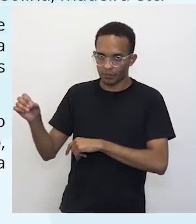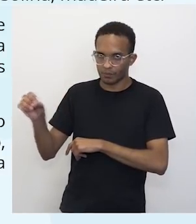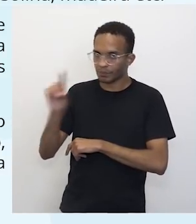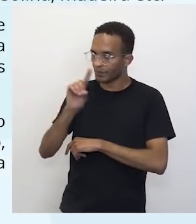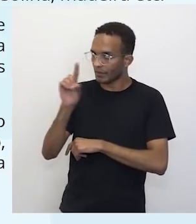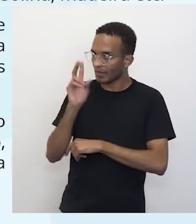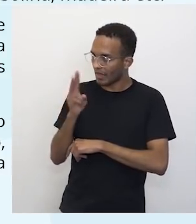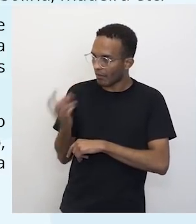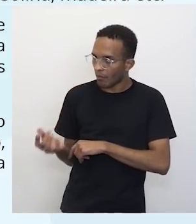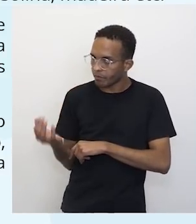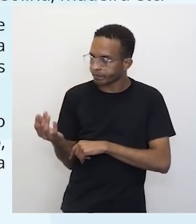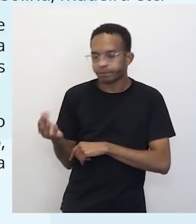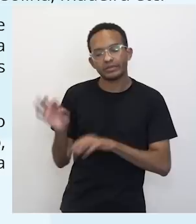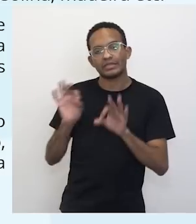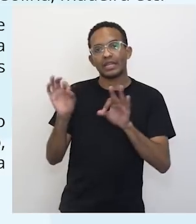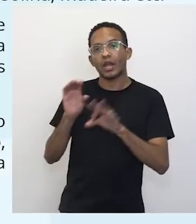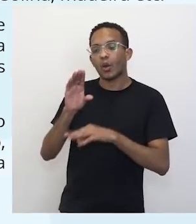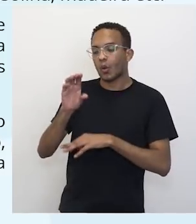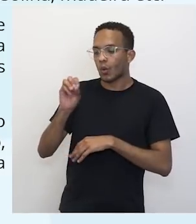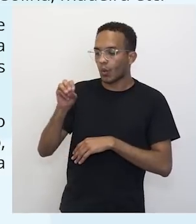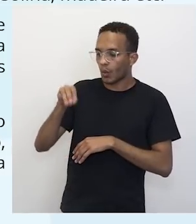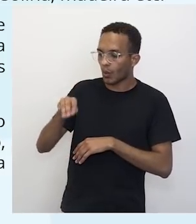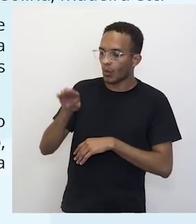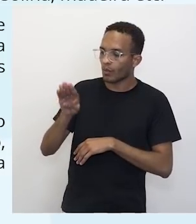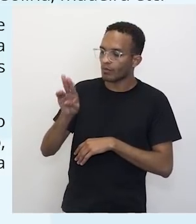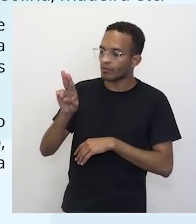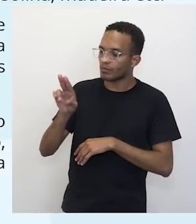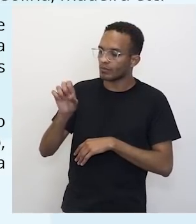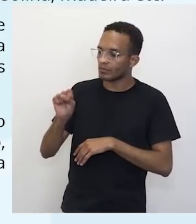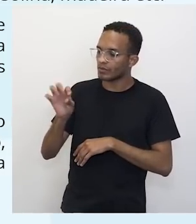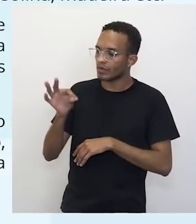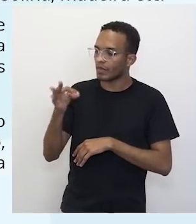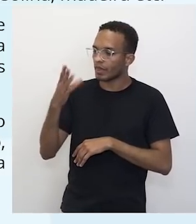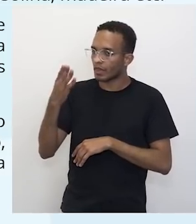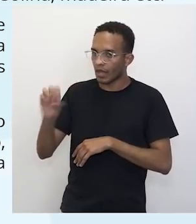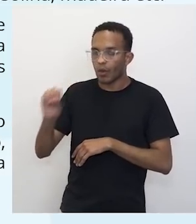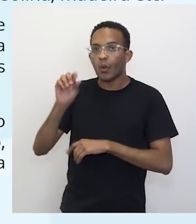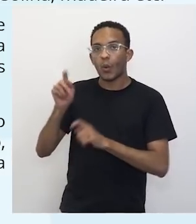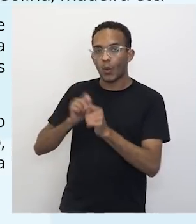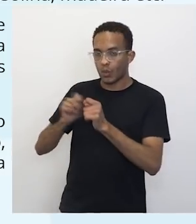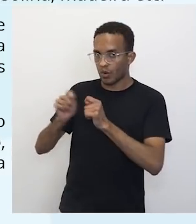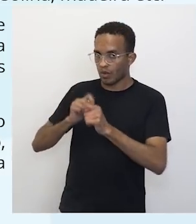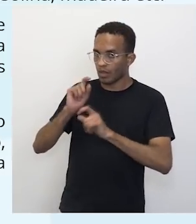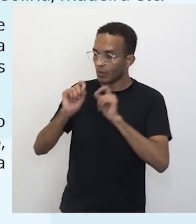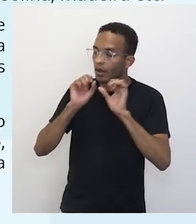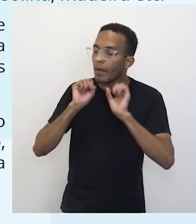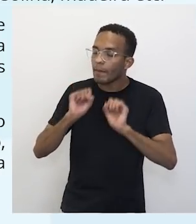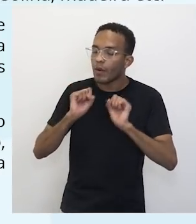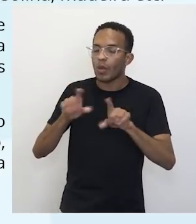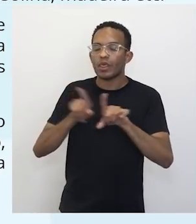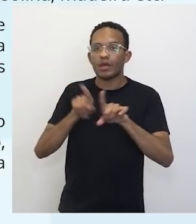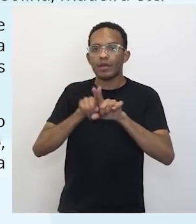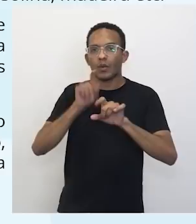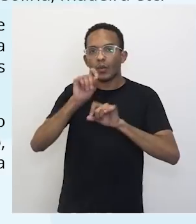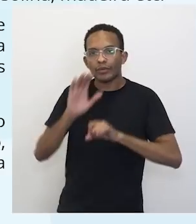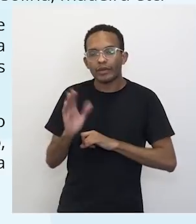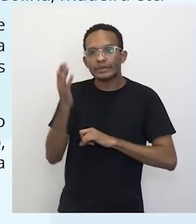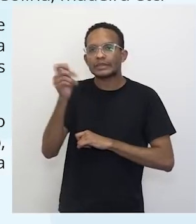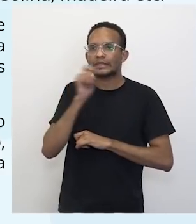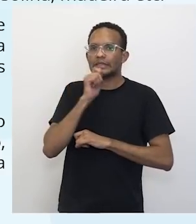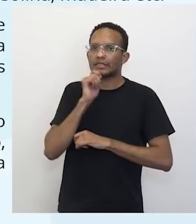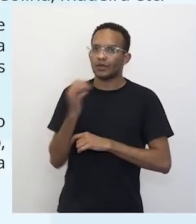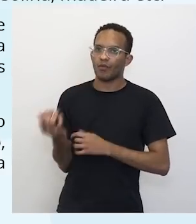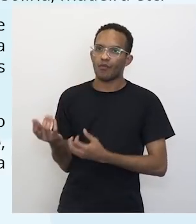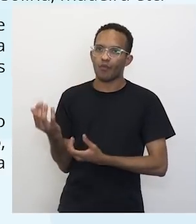uma chama. A combustão, quando ela é controlada, ela pode acontecer sem a